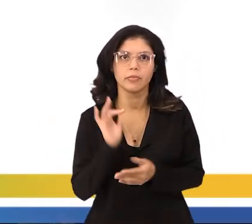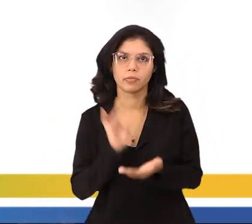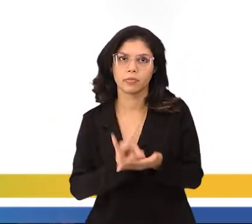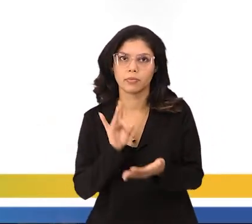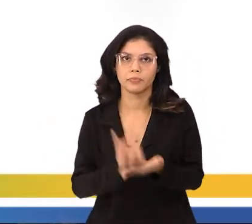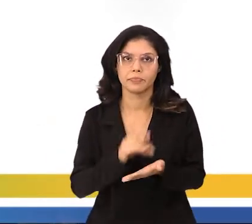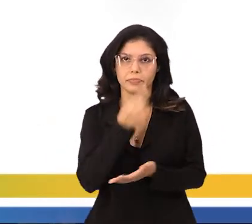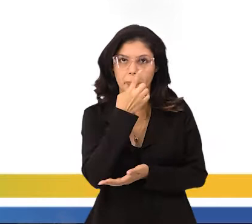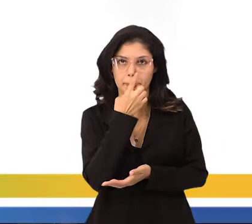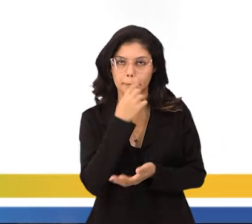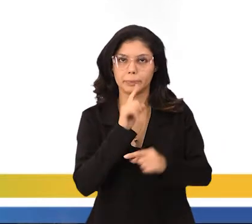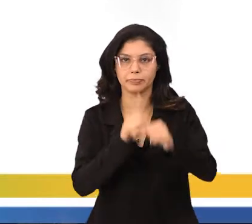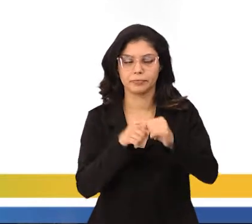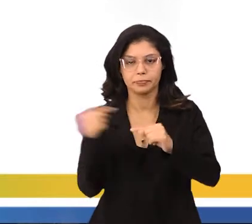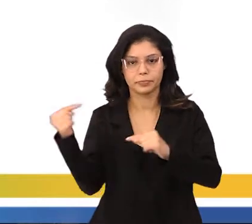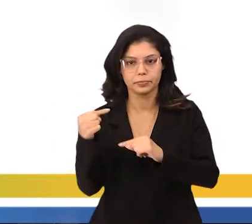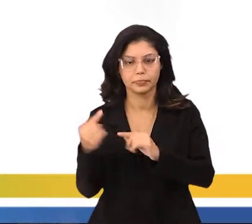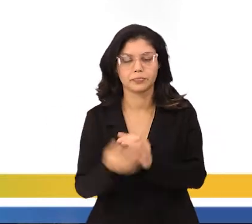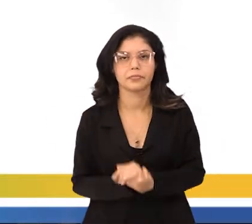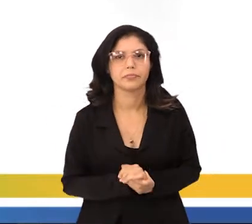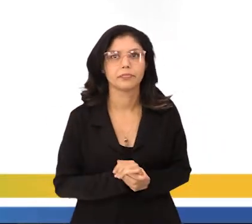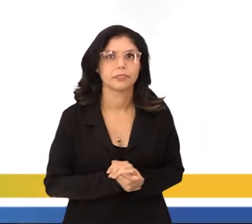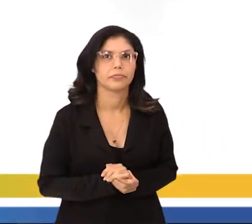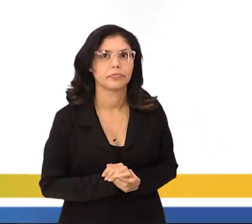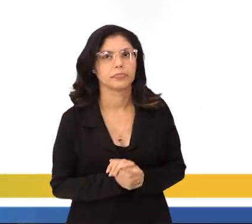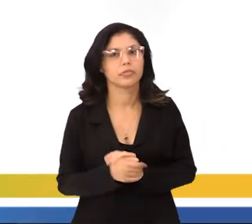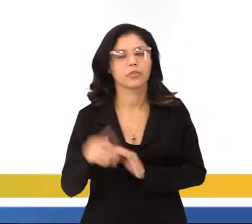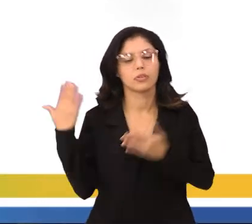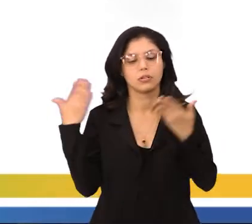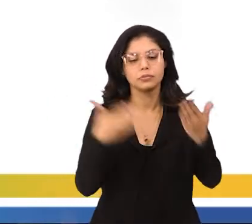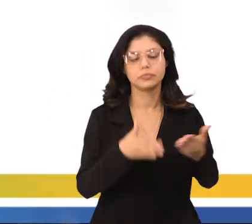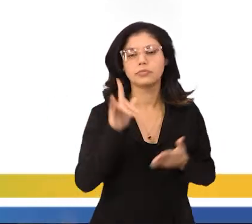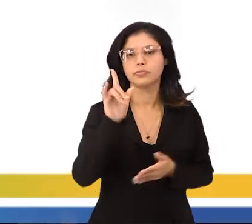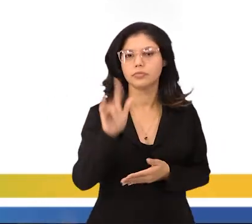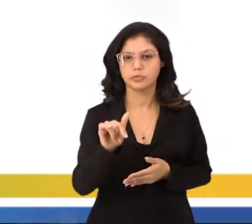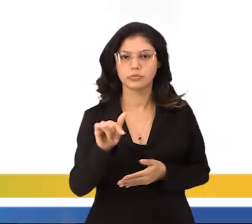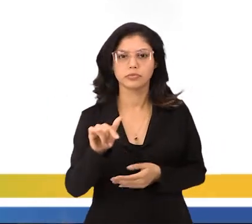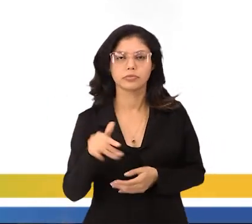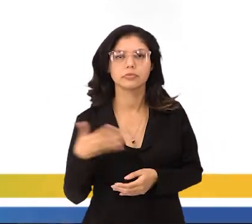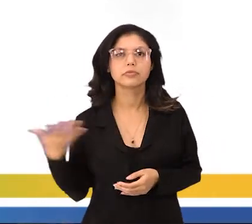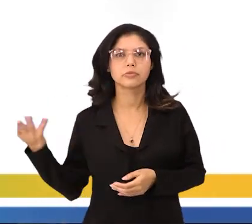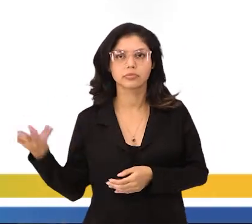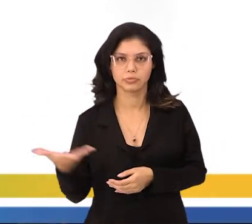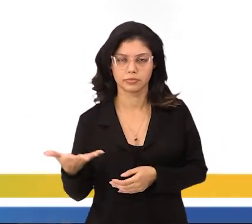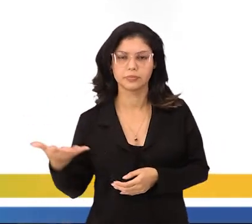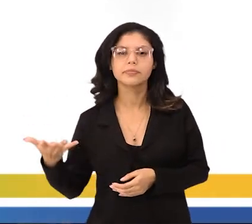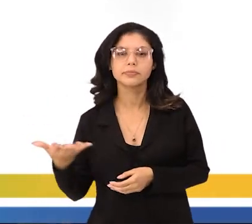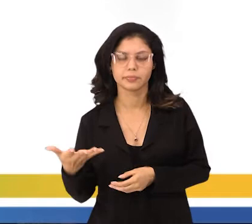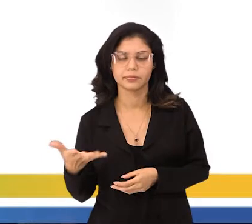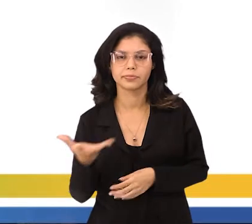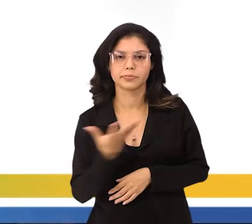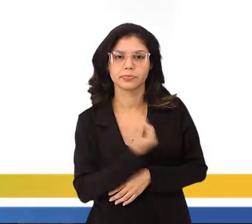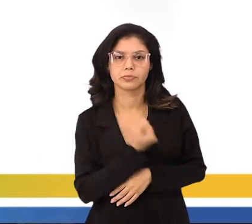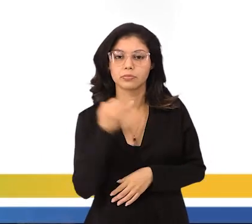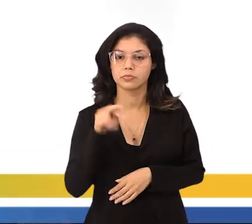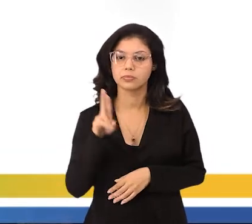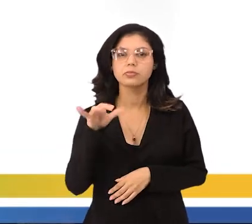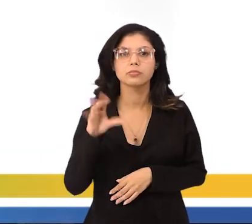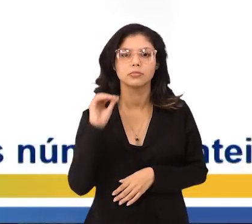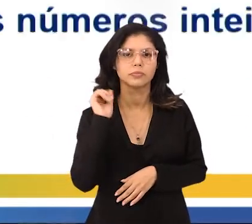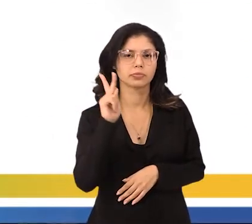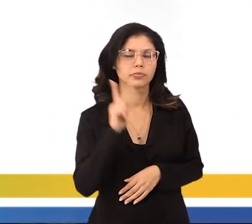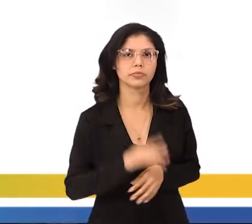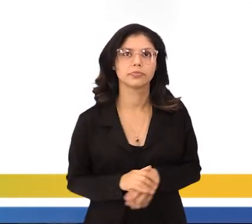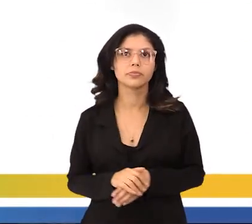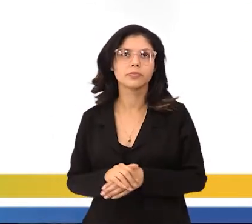verdade, positiva e negativa. Então, nosso foco será a base com números inteiros.